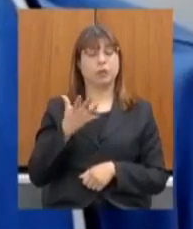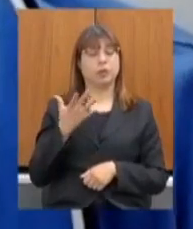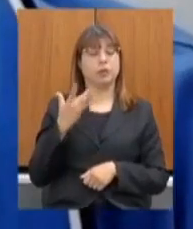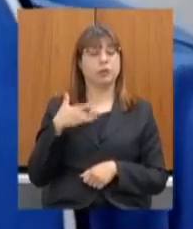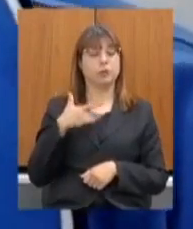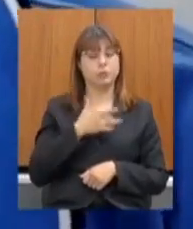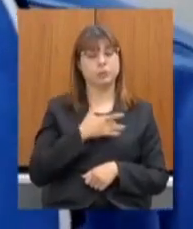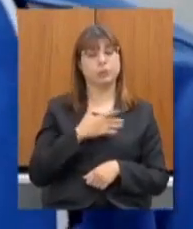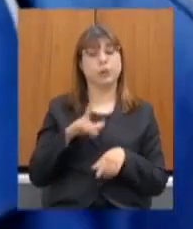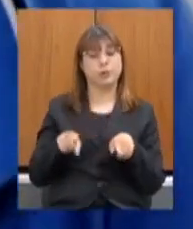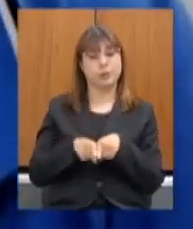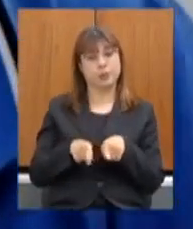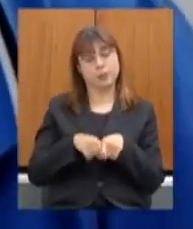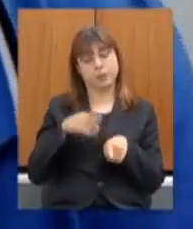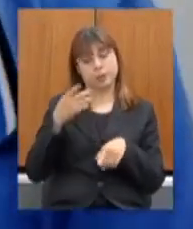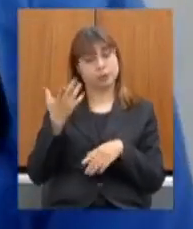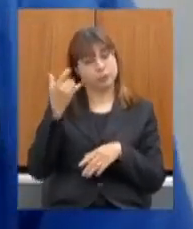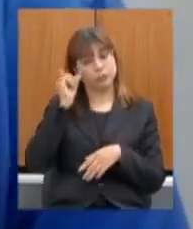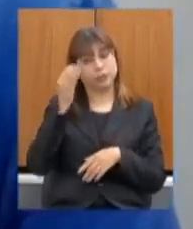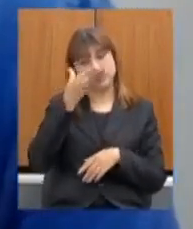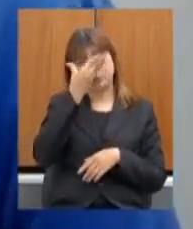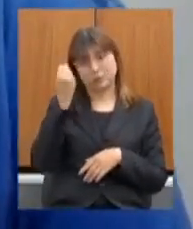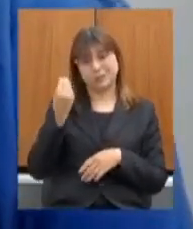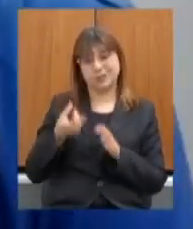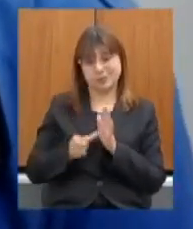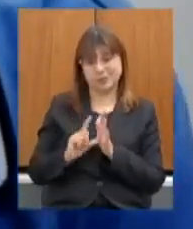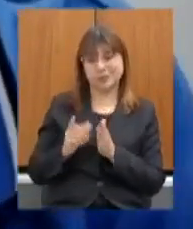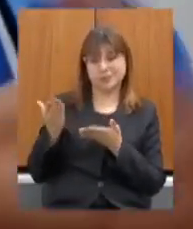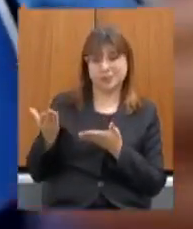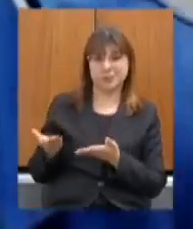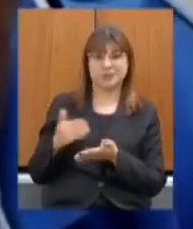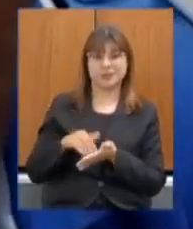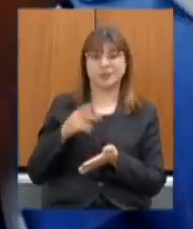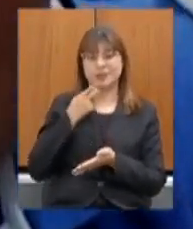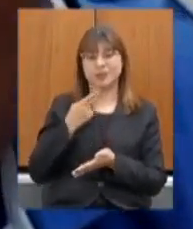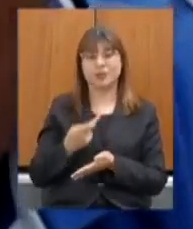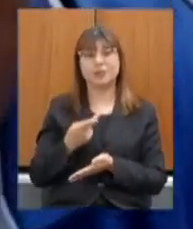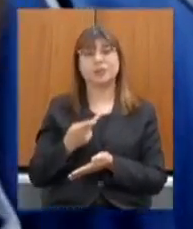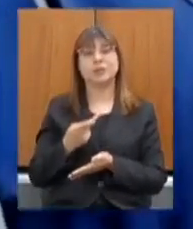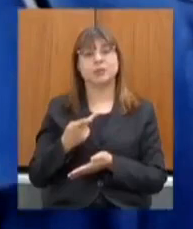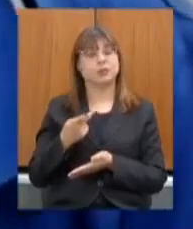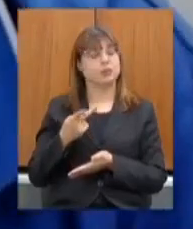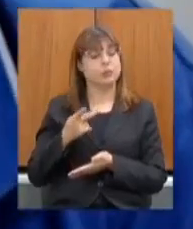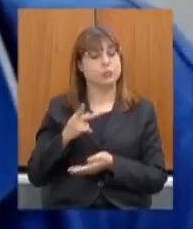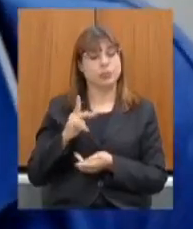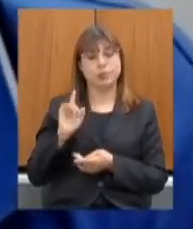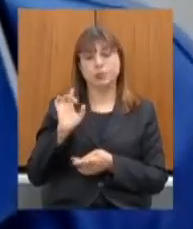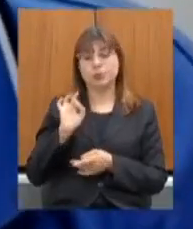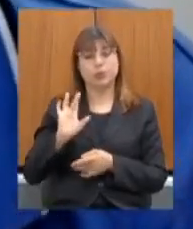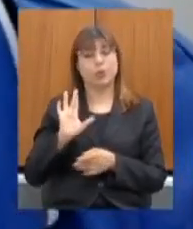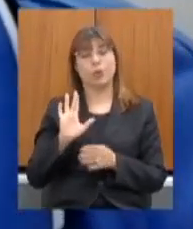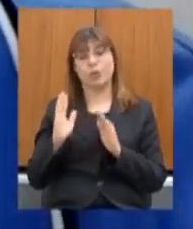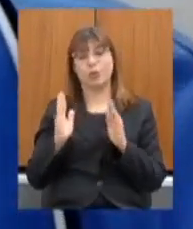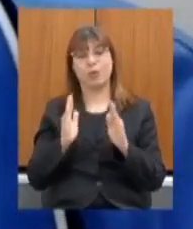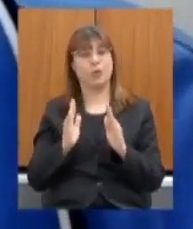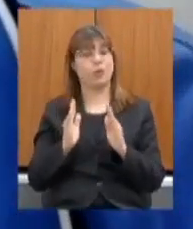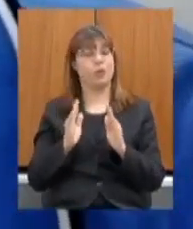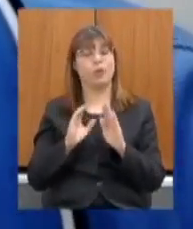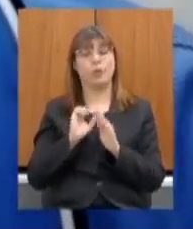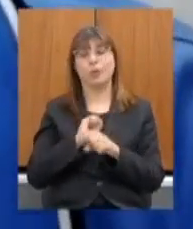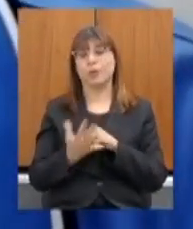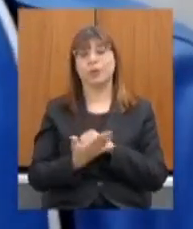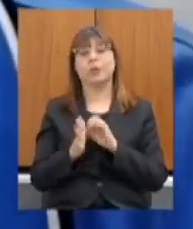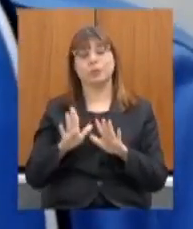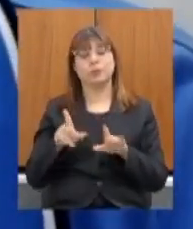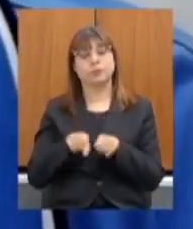esquecer que o governo, como disse V. Exª, para além da pandemia, tem tomado as medidas necessárias.